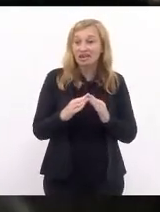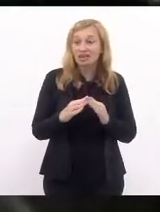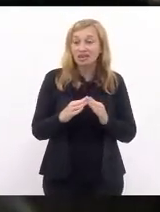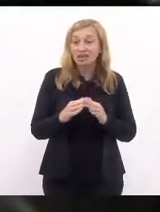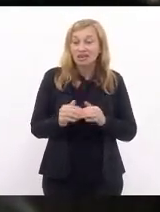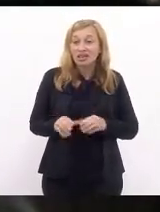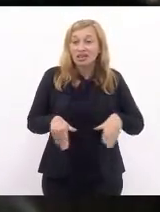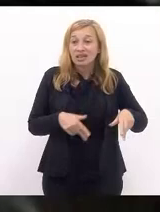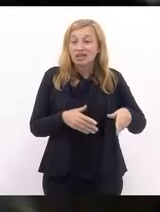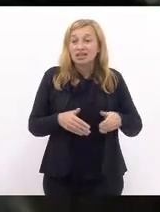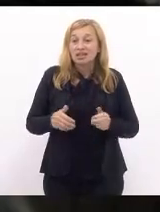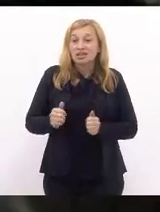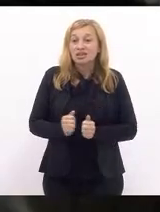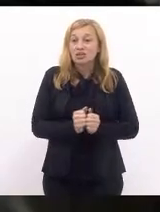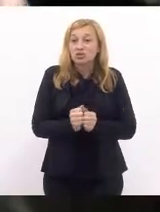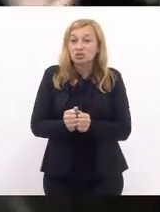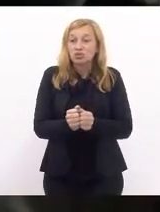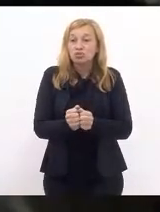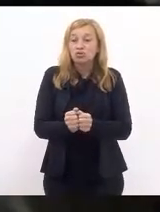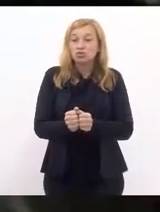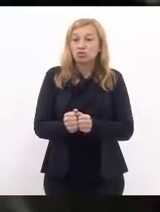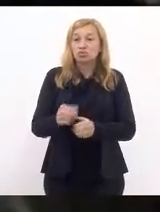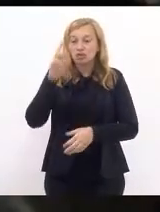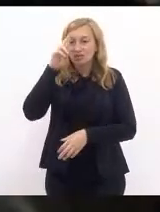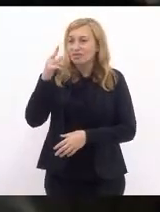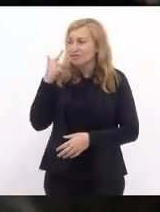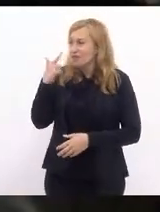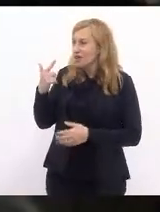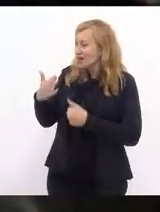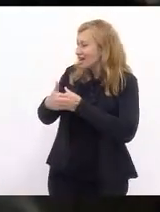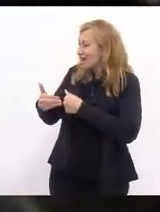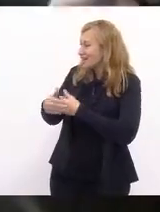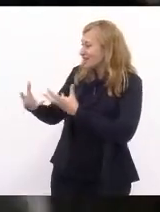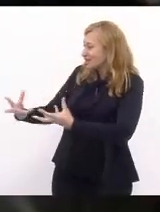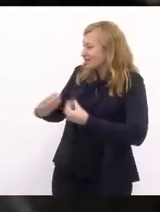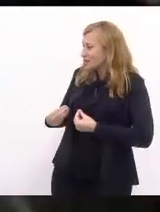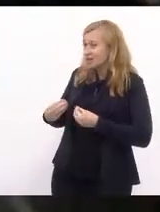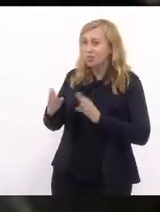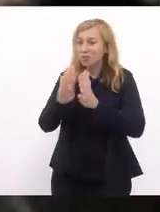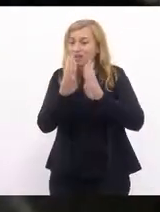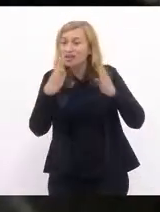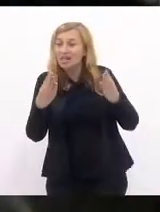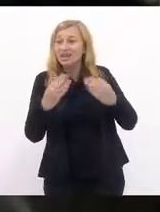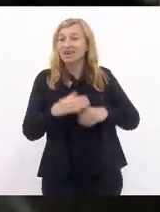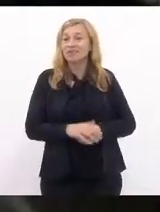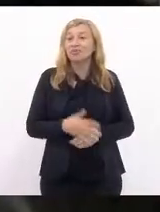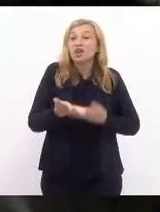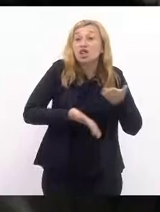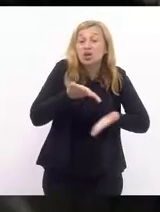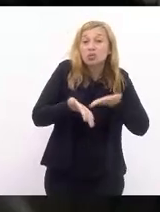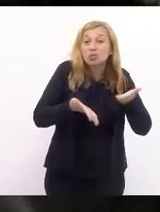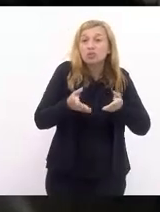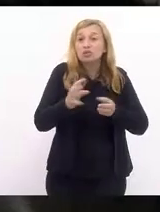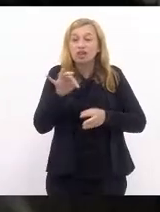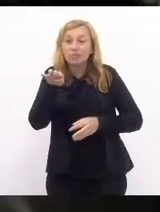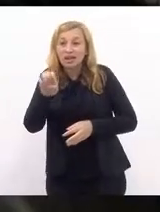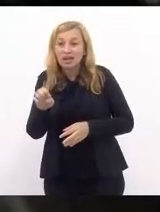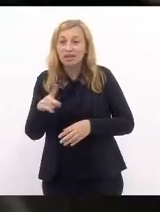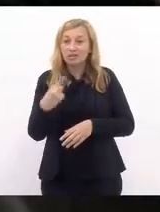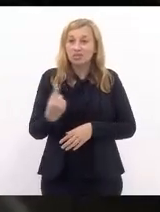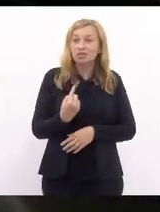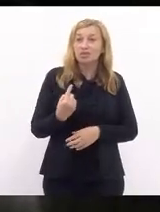caminho da forma que seu caminho Como é gostoso receber o carinho Desse pessoal na portaria pessoal que cuida do nosso gabinete